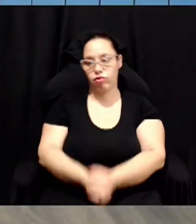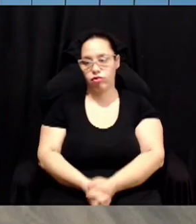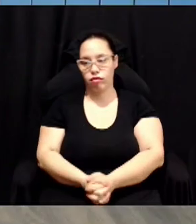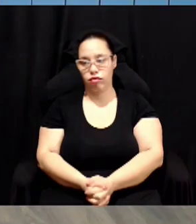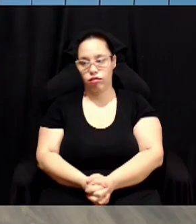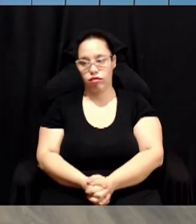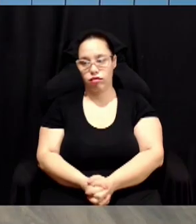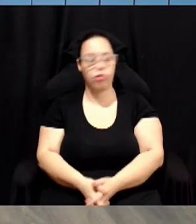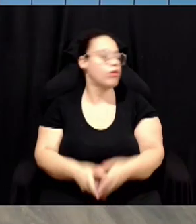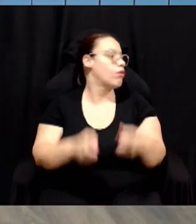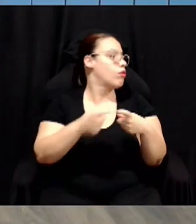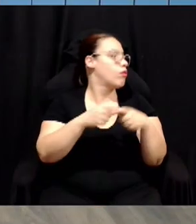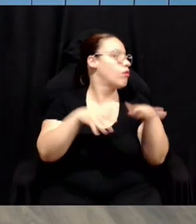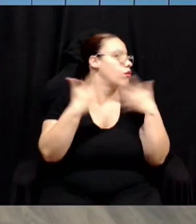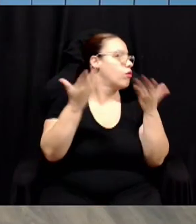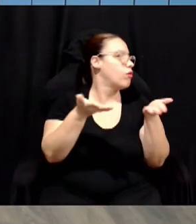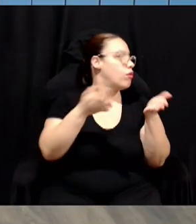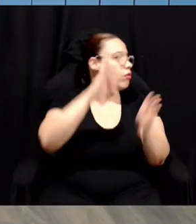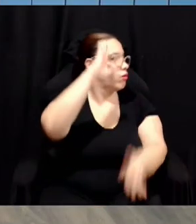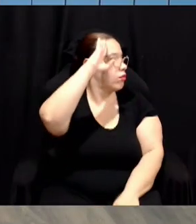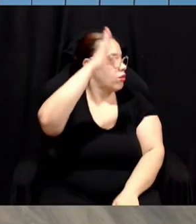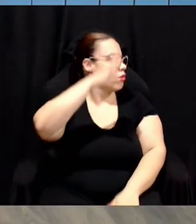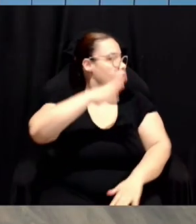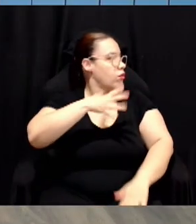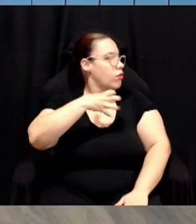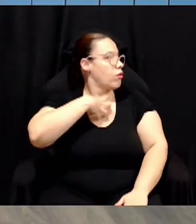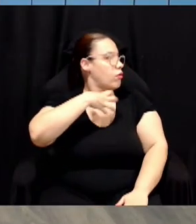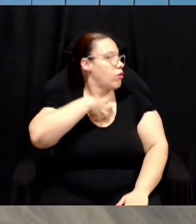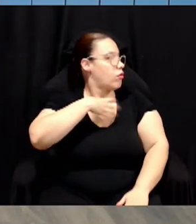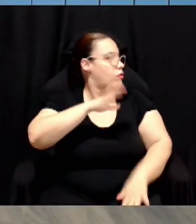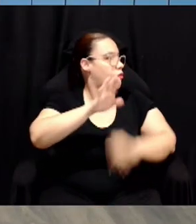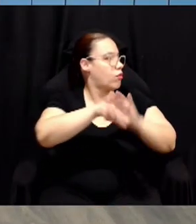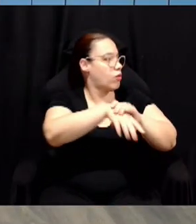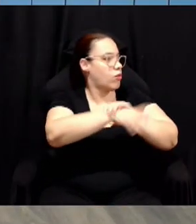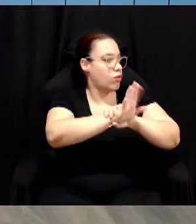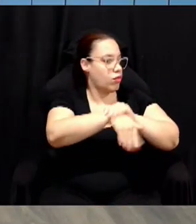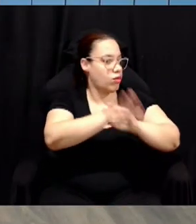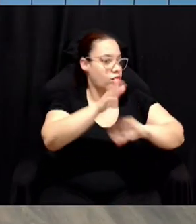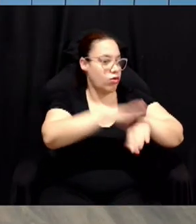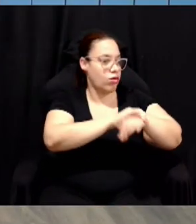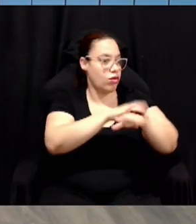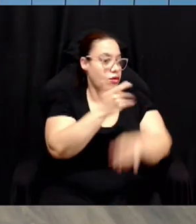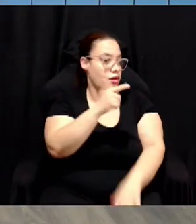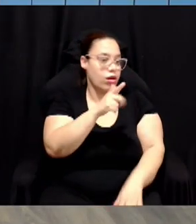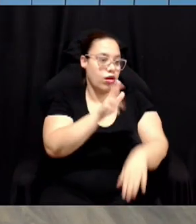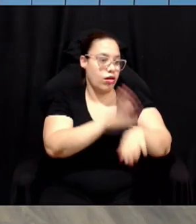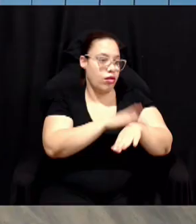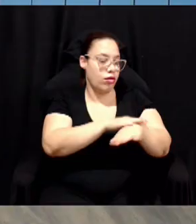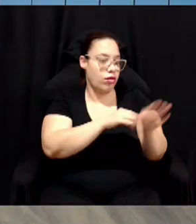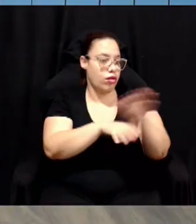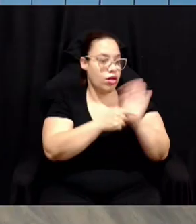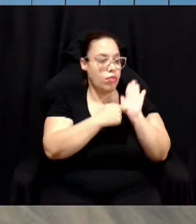Doutor, e quais são os principais sintomas motores e também não motores que as pessoas apresentam?